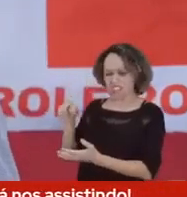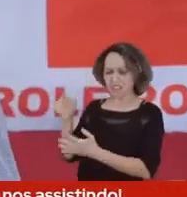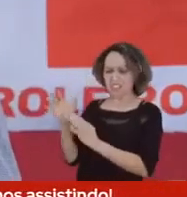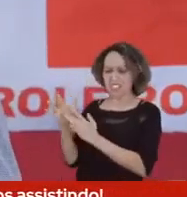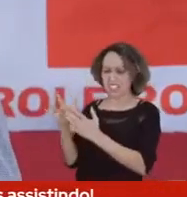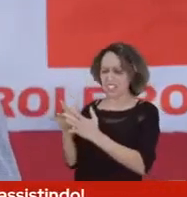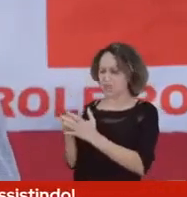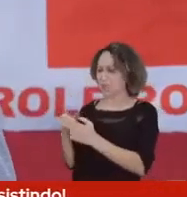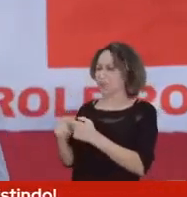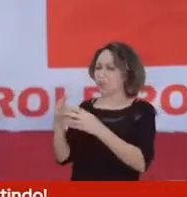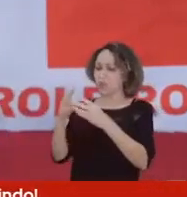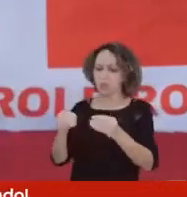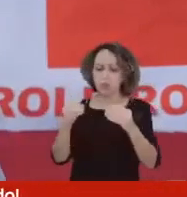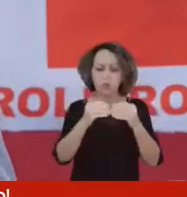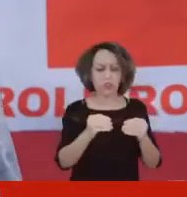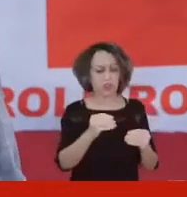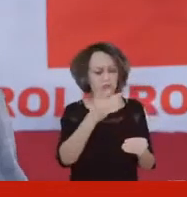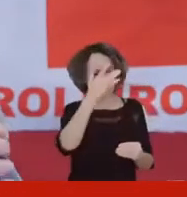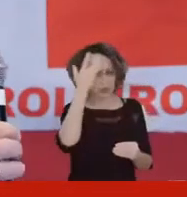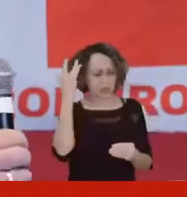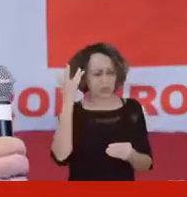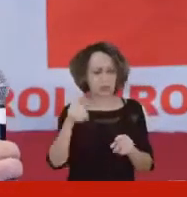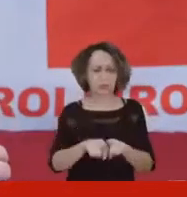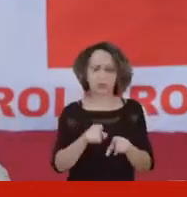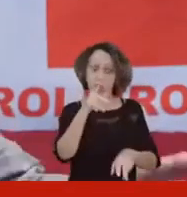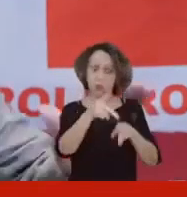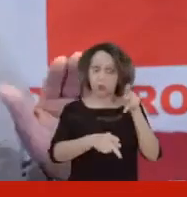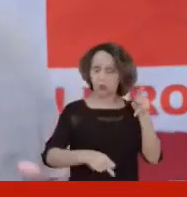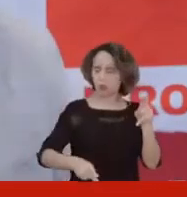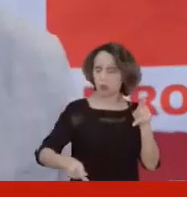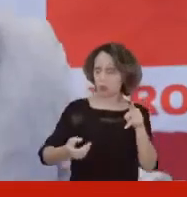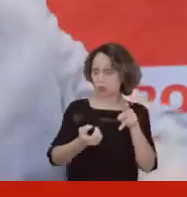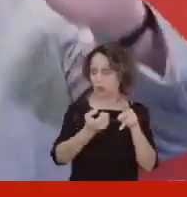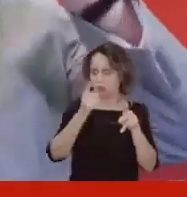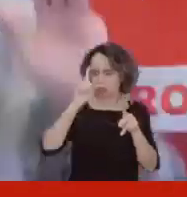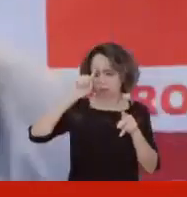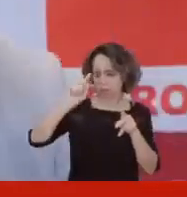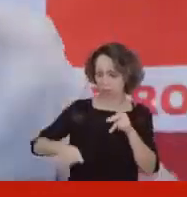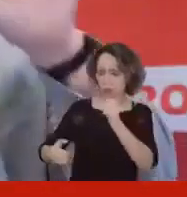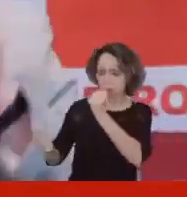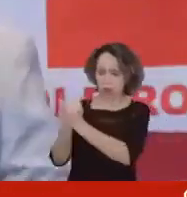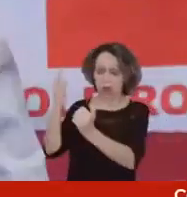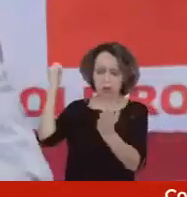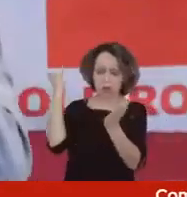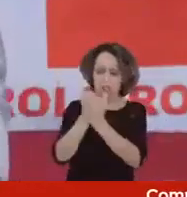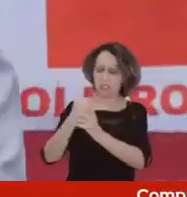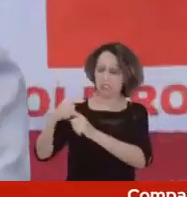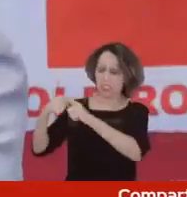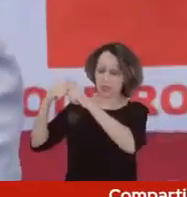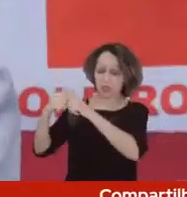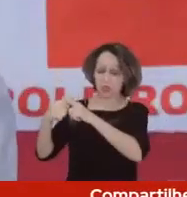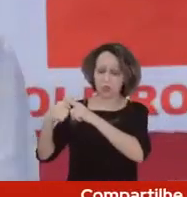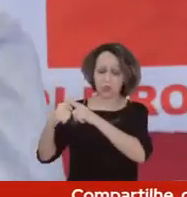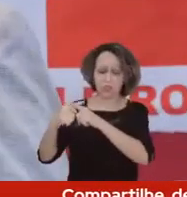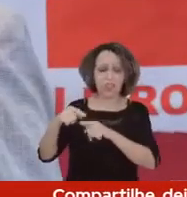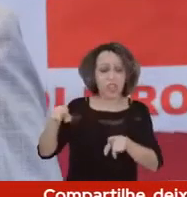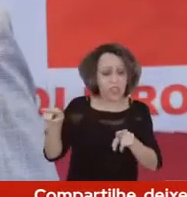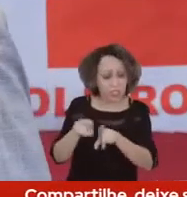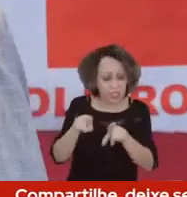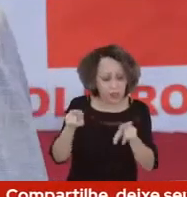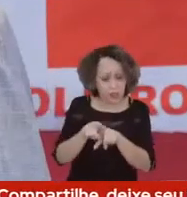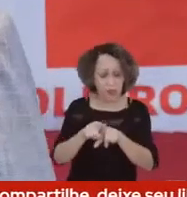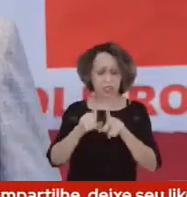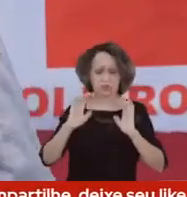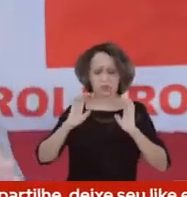isso. O que fizeram com a Petrobras foi crucificar a mais importante empresa que nós tínhamos no